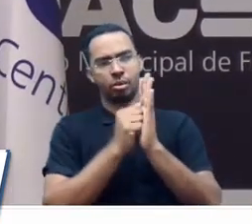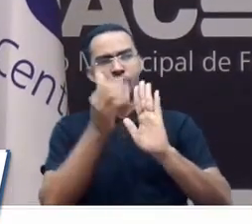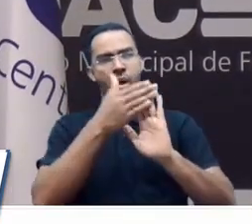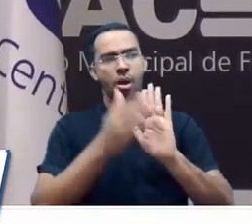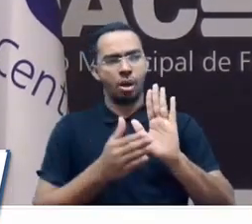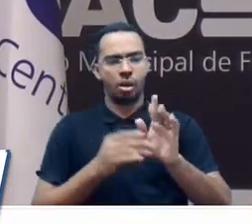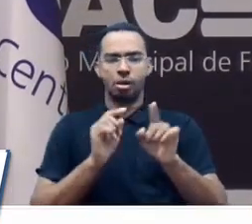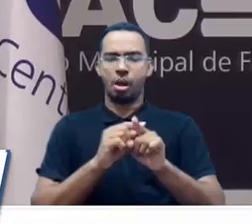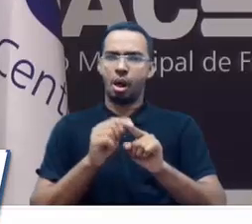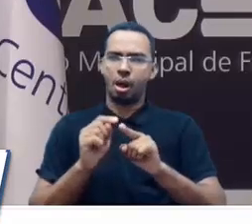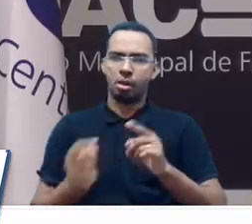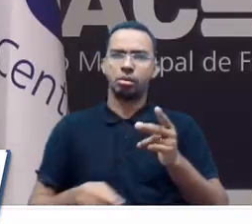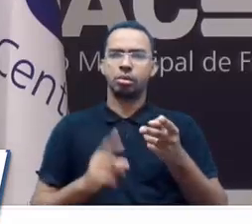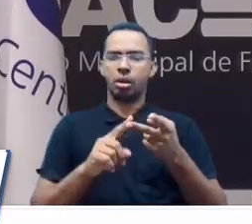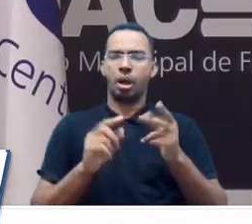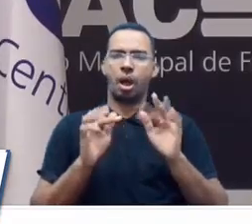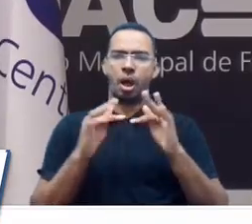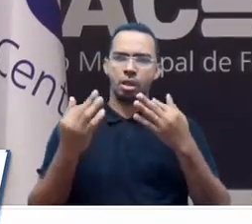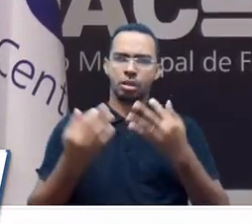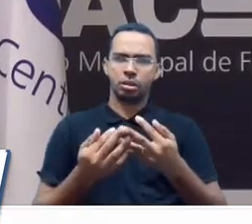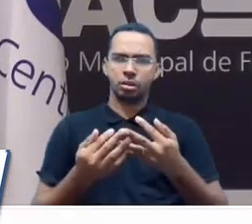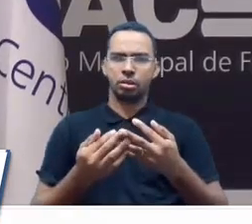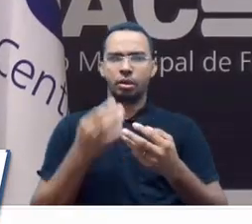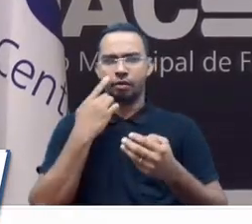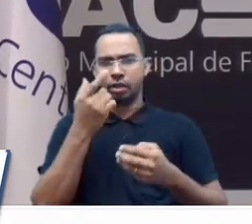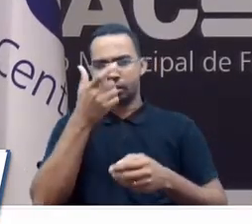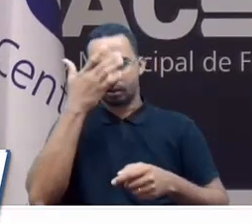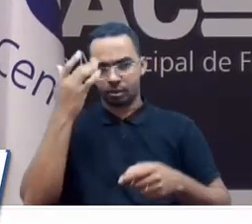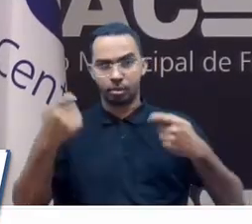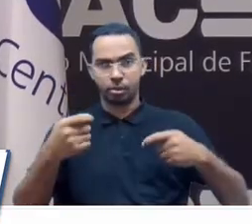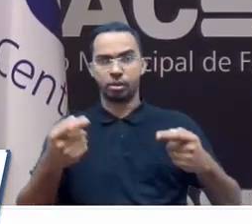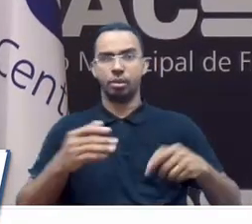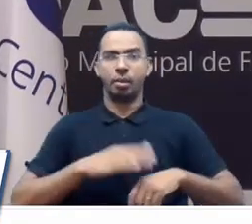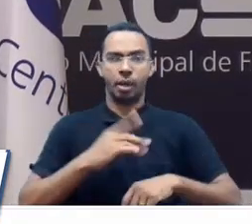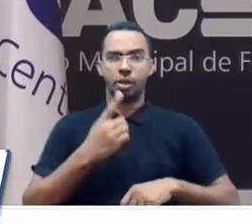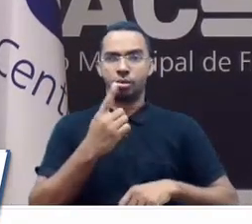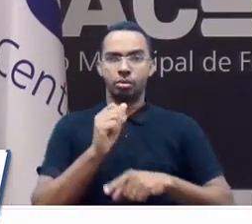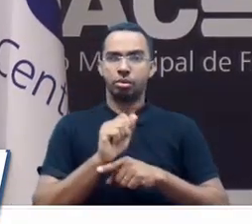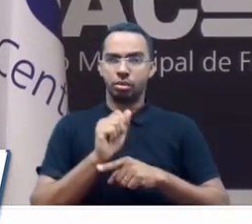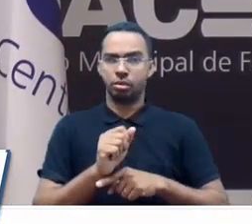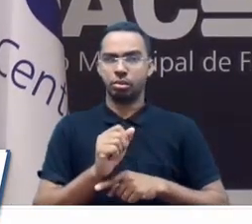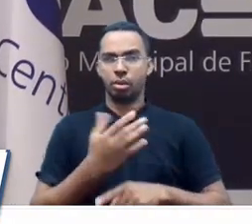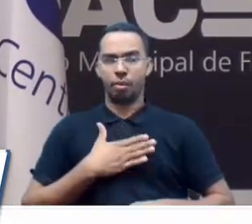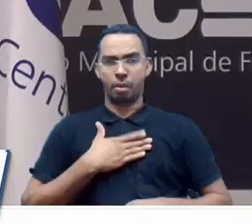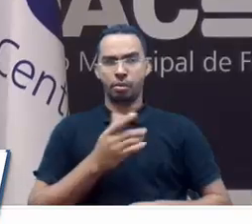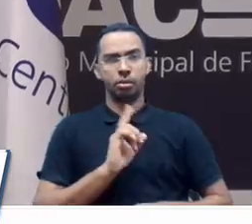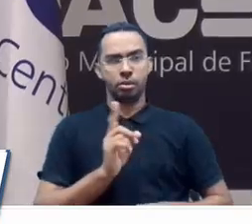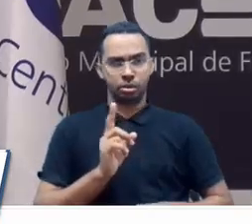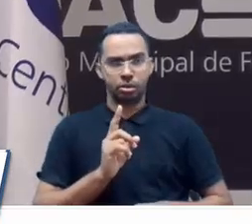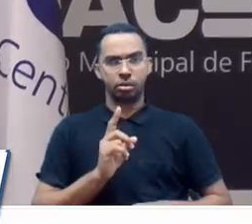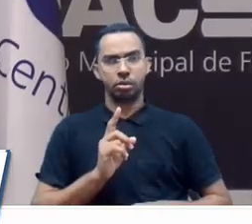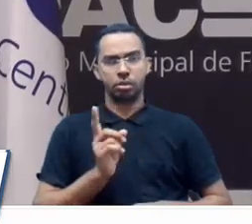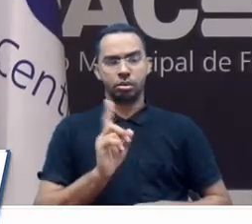bairros, das famílias, para ver se essas pessoas não precisam de mais um assessor. Não é para nós, não. Os vereadores não estão ganhando nada com